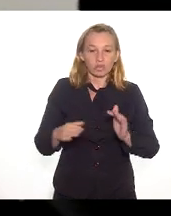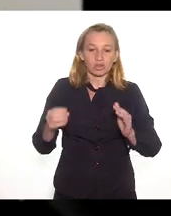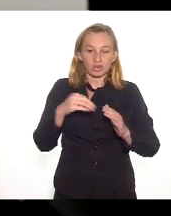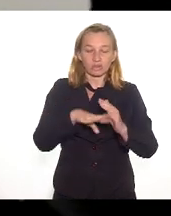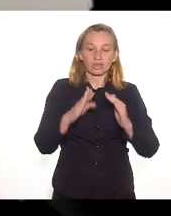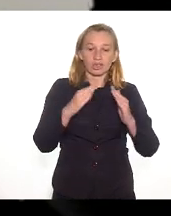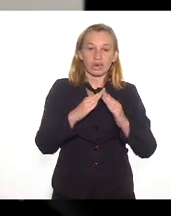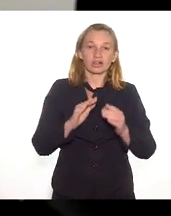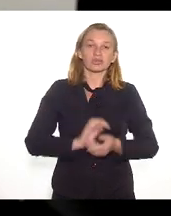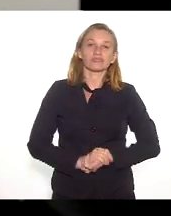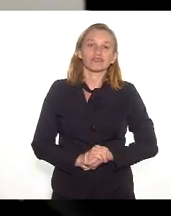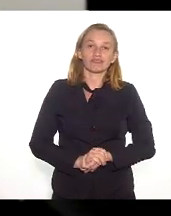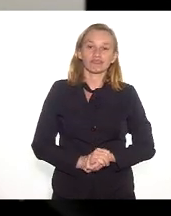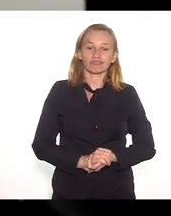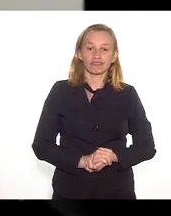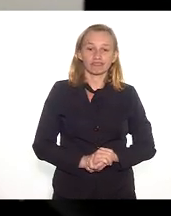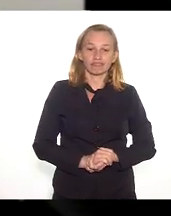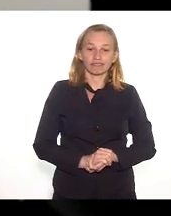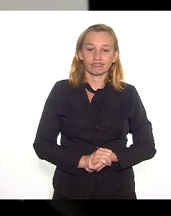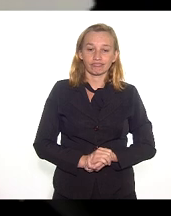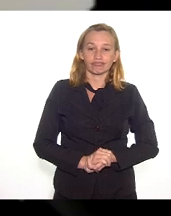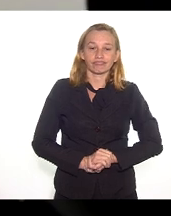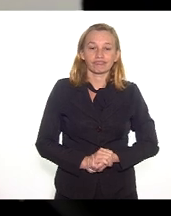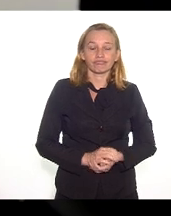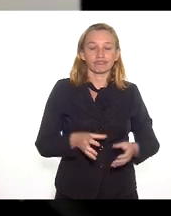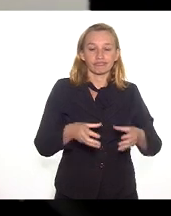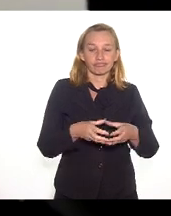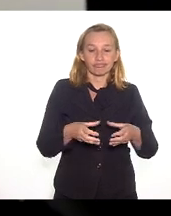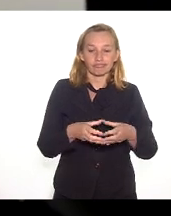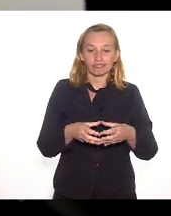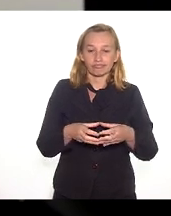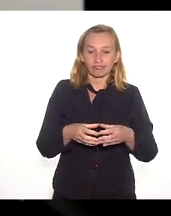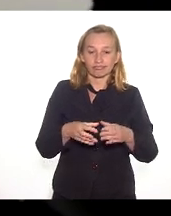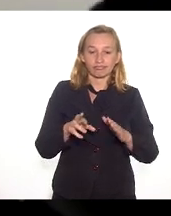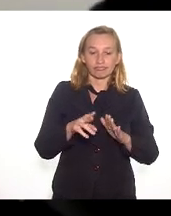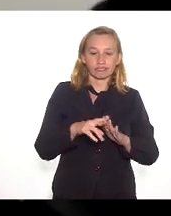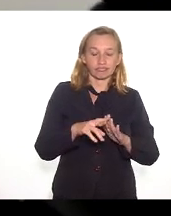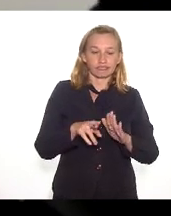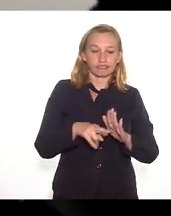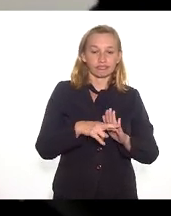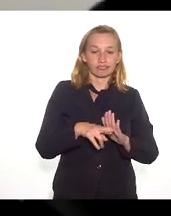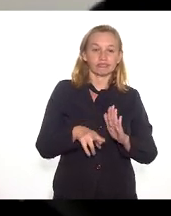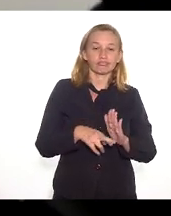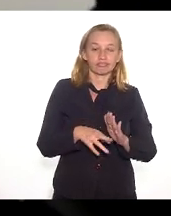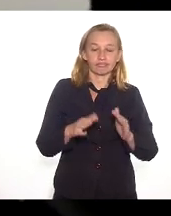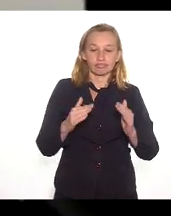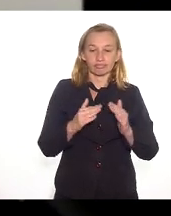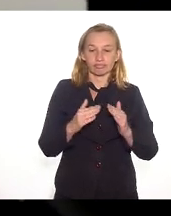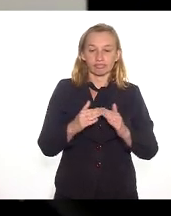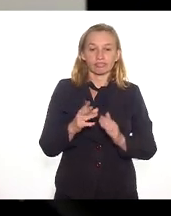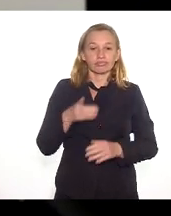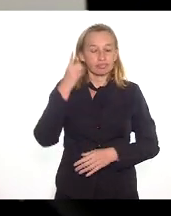externas. Para emitir parecer pela Comissão de Normas Internas e Proposições Externas, deputado Rodrigo Bacelar.